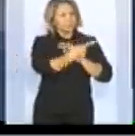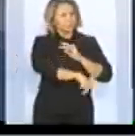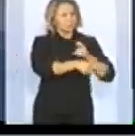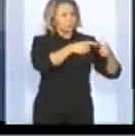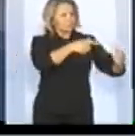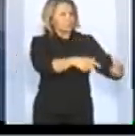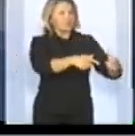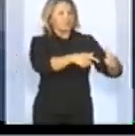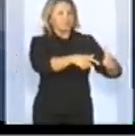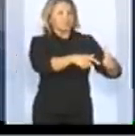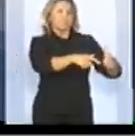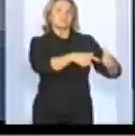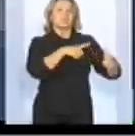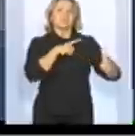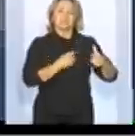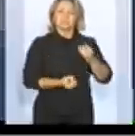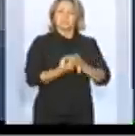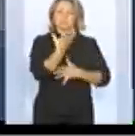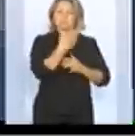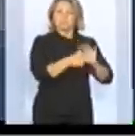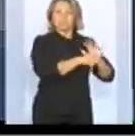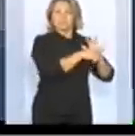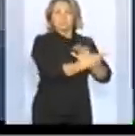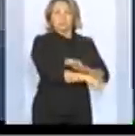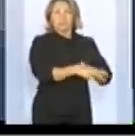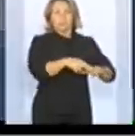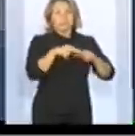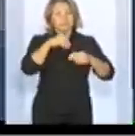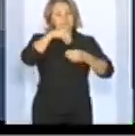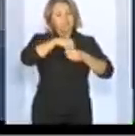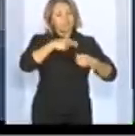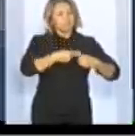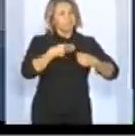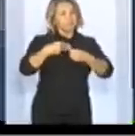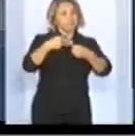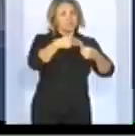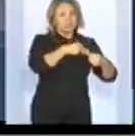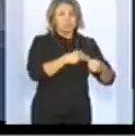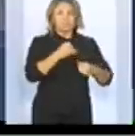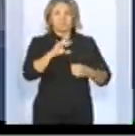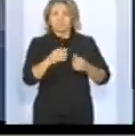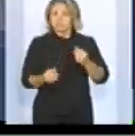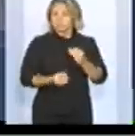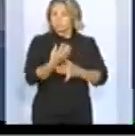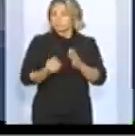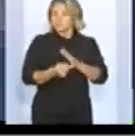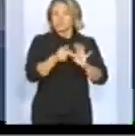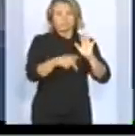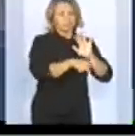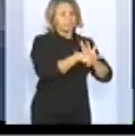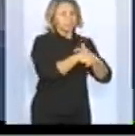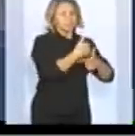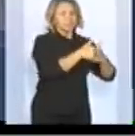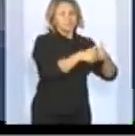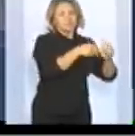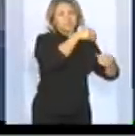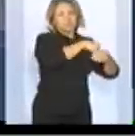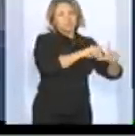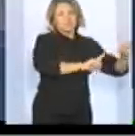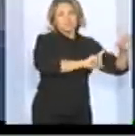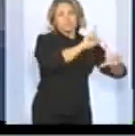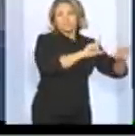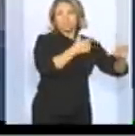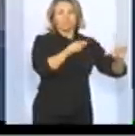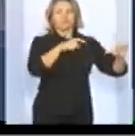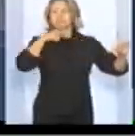locais e produzem conteúdo local. E nesses municípios, se eles não produzirem os conteúdos locais, não terá ninguém